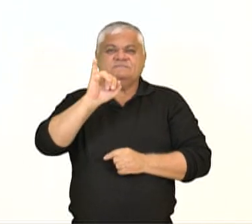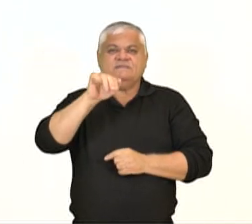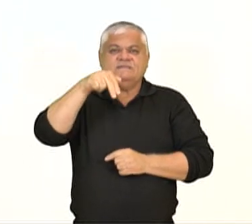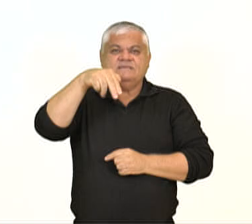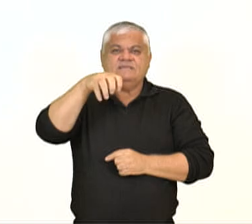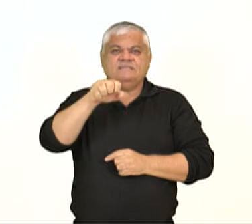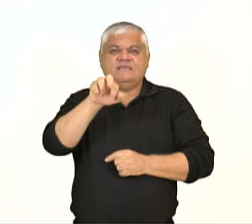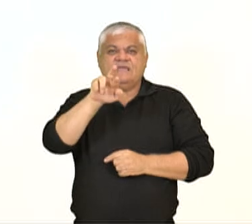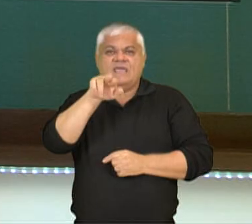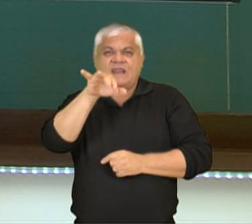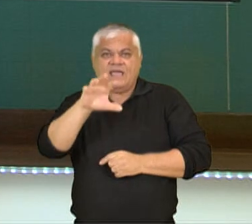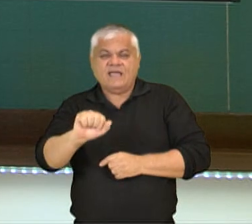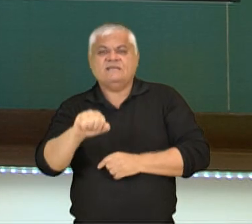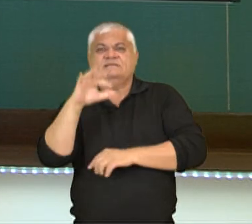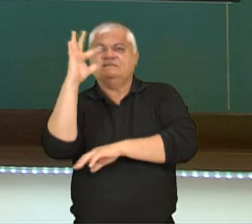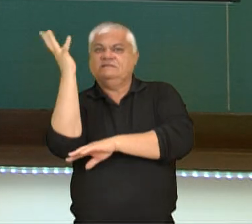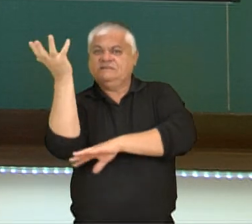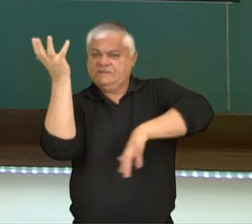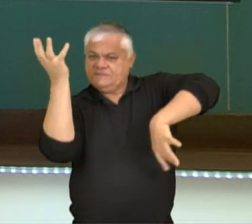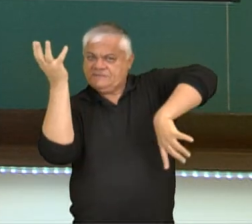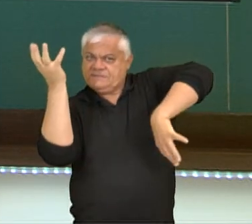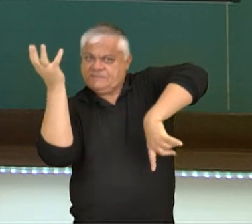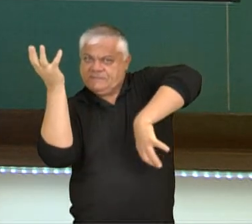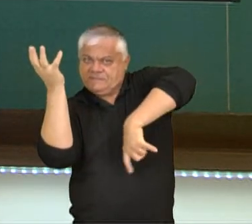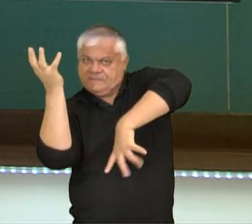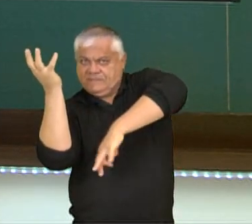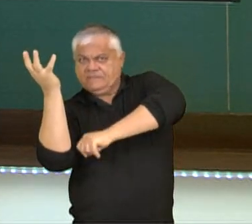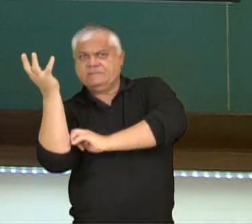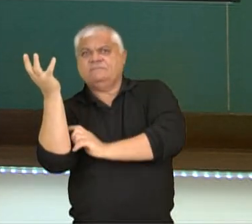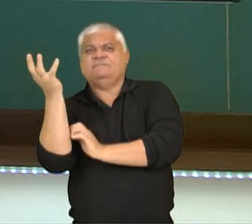Muito bem, isso através da raiz, através das